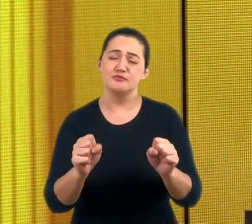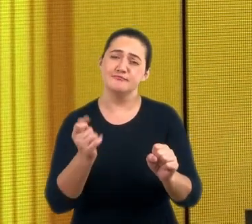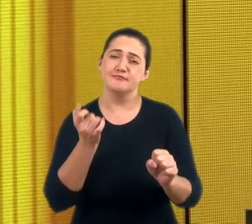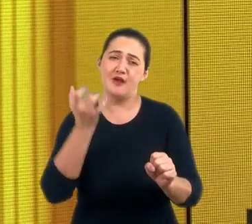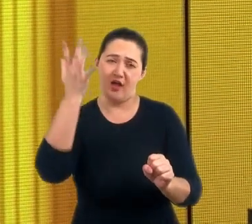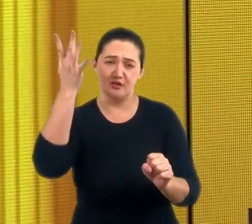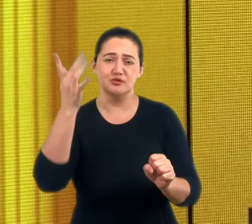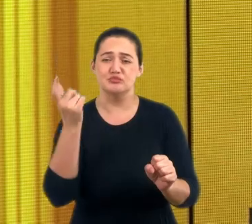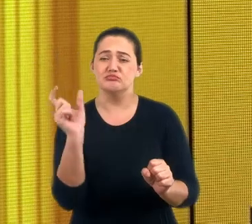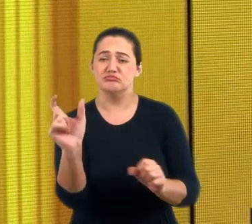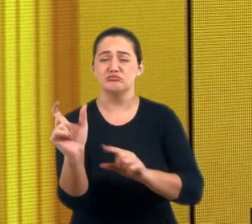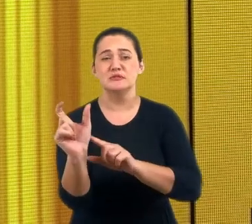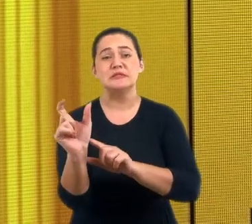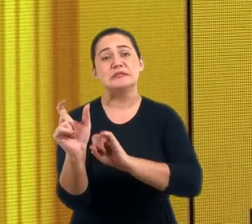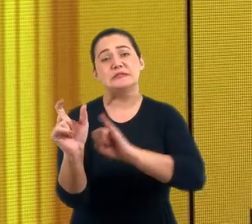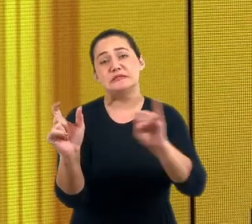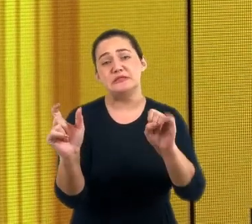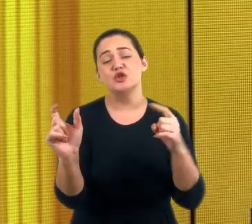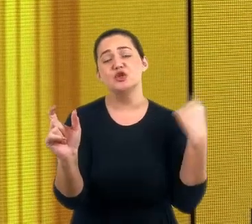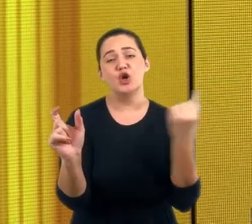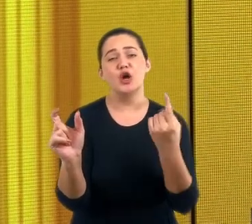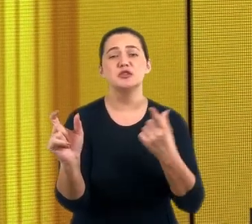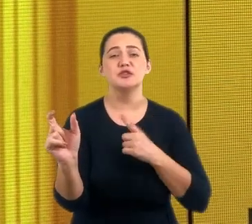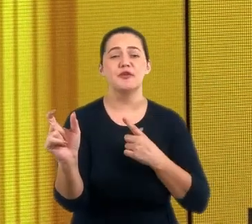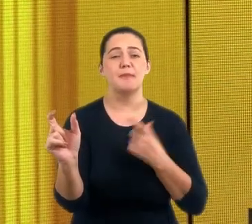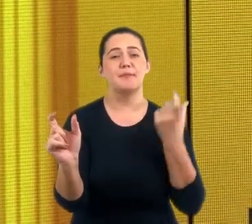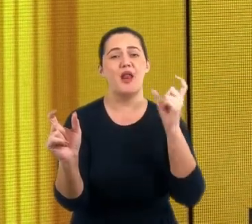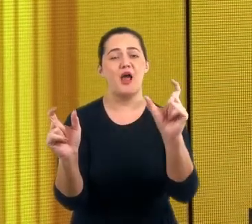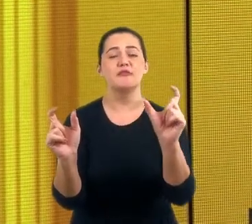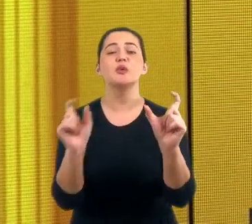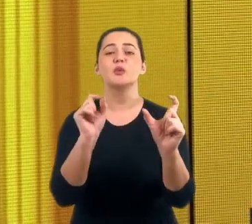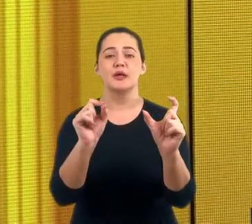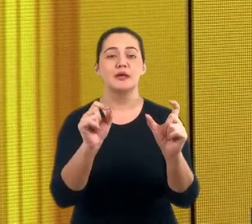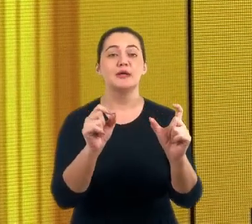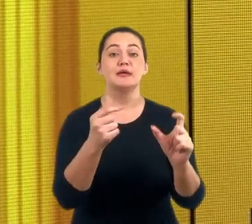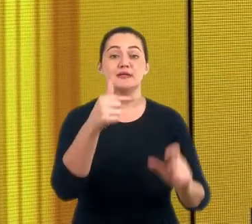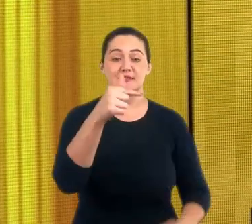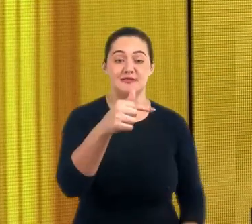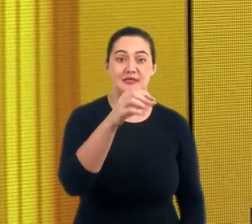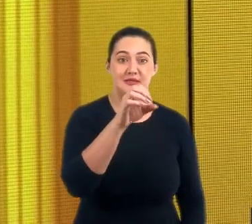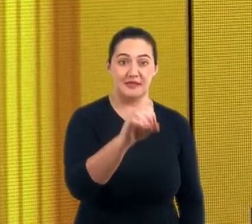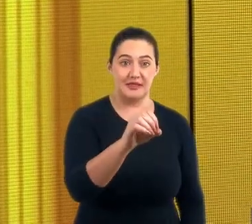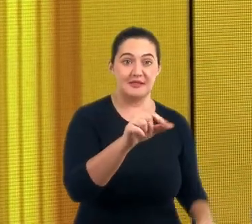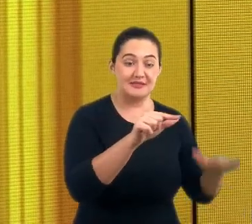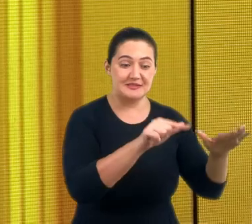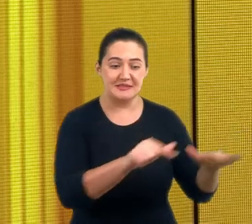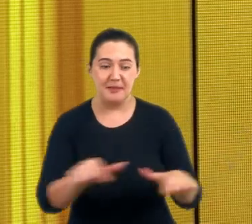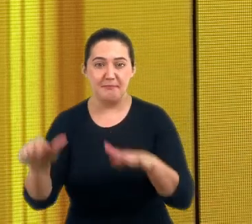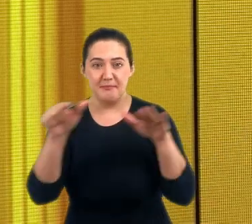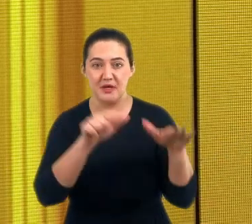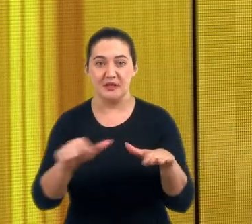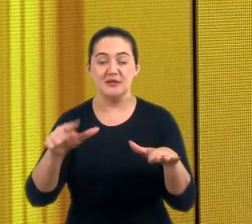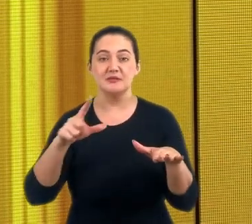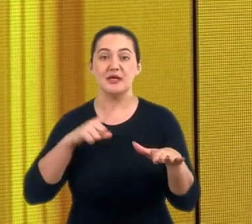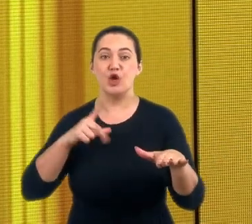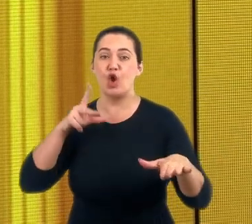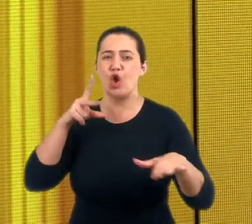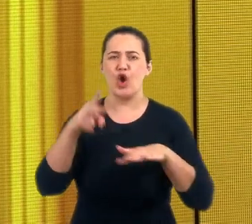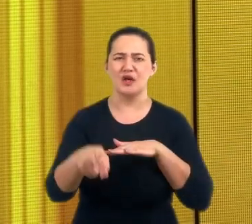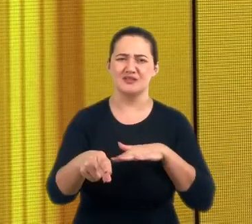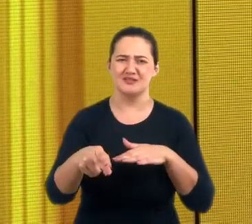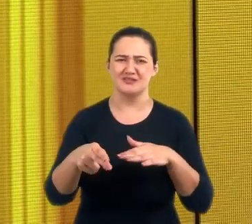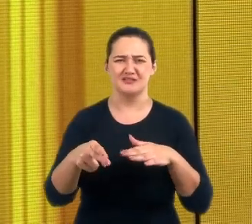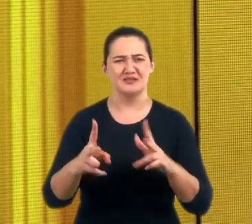com a mesma facilidade e precisão se tivessem trazido assim: 70 semanas estão